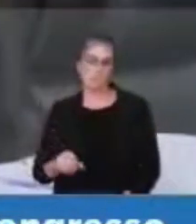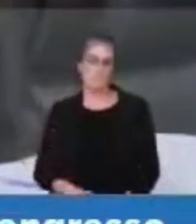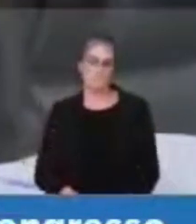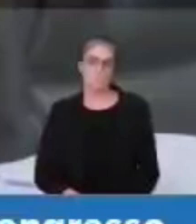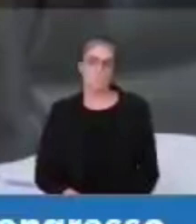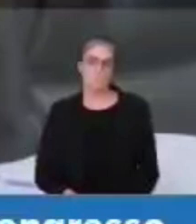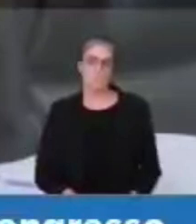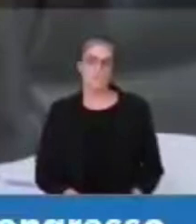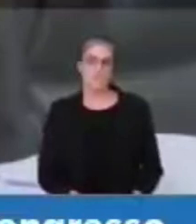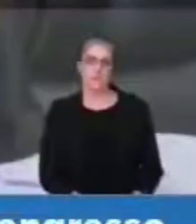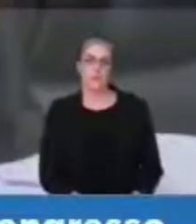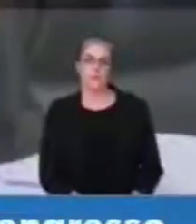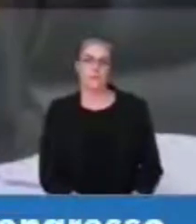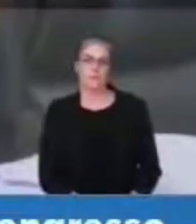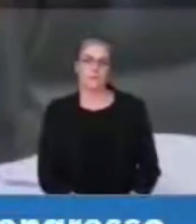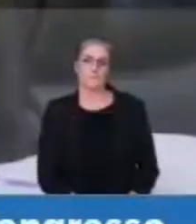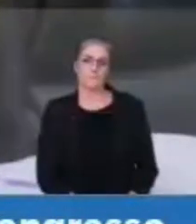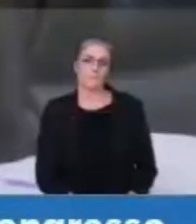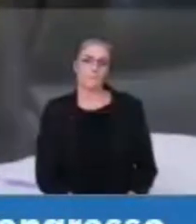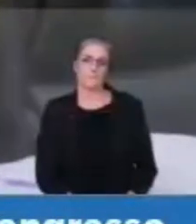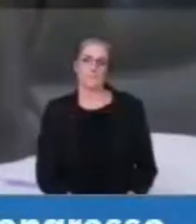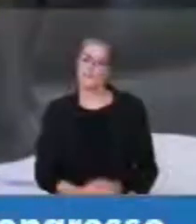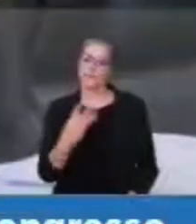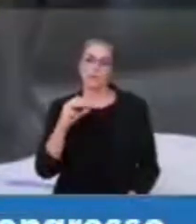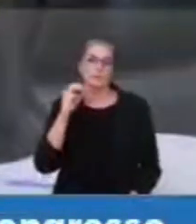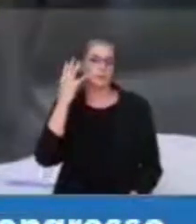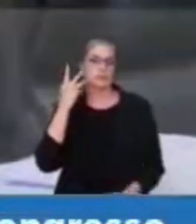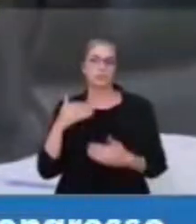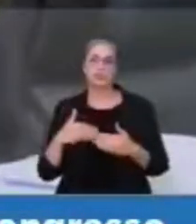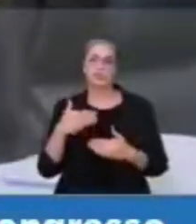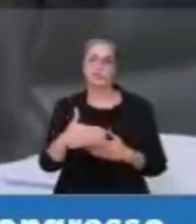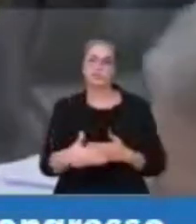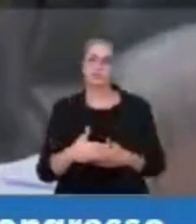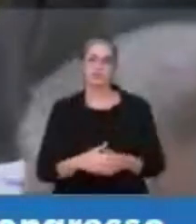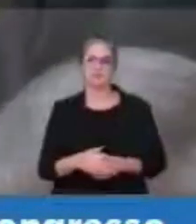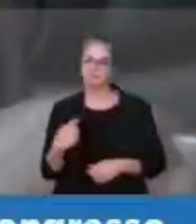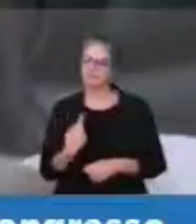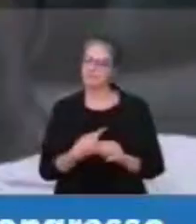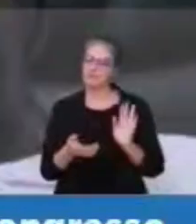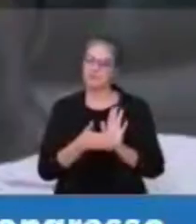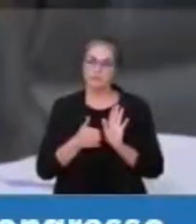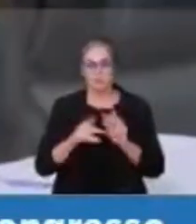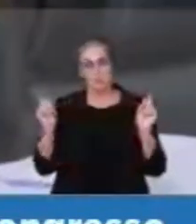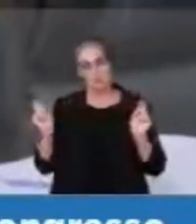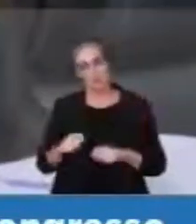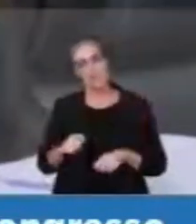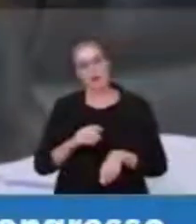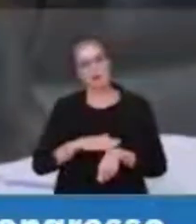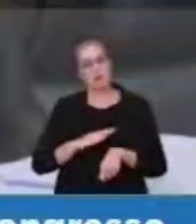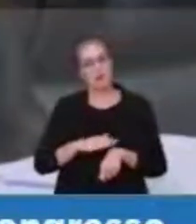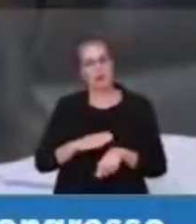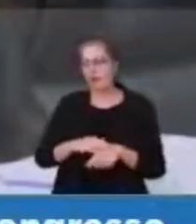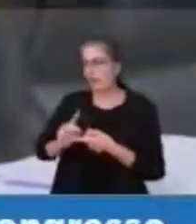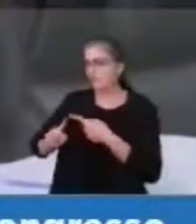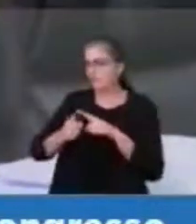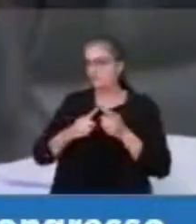LDO. Então, nessa próxima sessão, que é exatamente 30 dias, é o tempo para apresentarmos uma proposta, buscarmos um consenso dessa